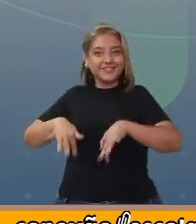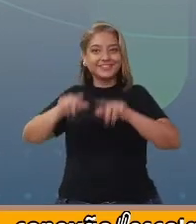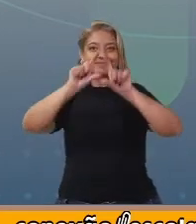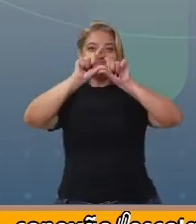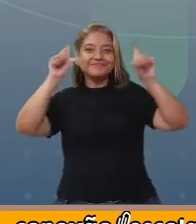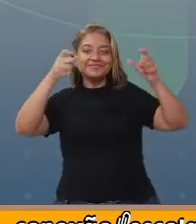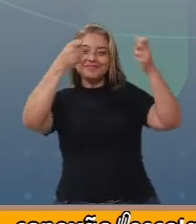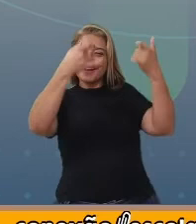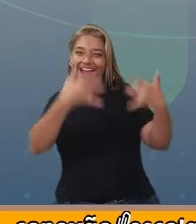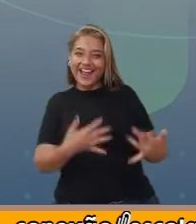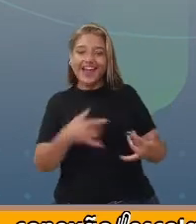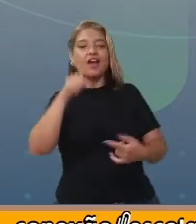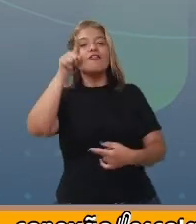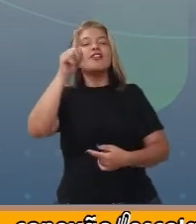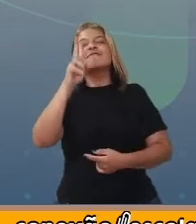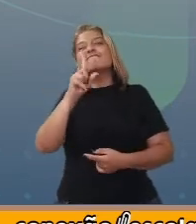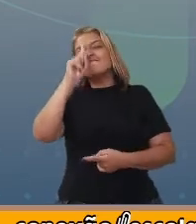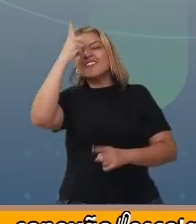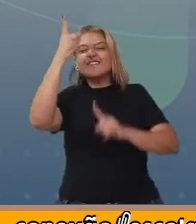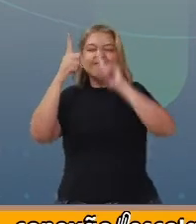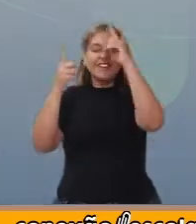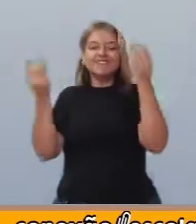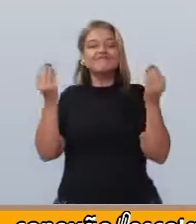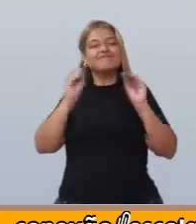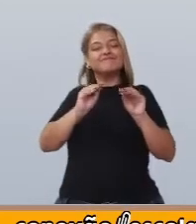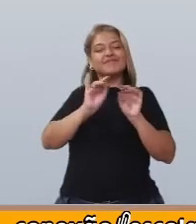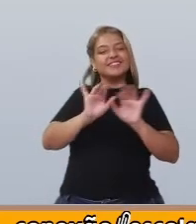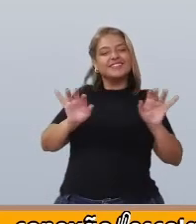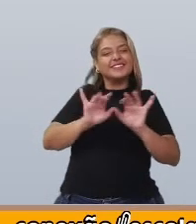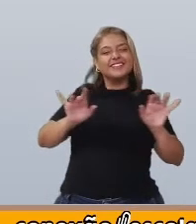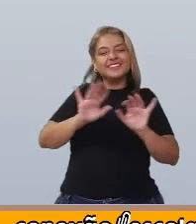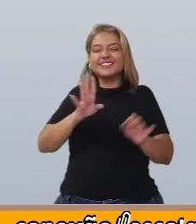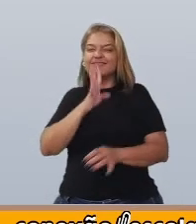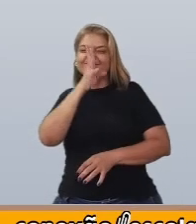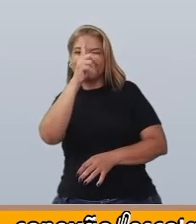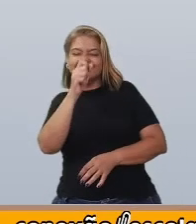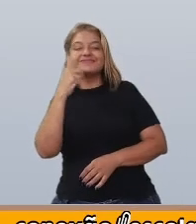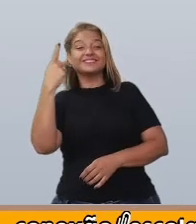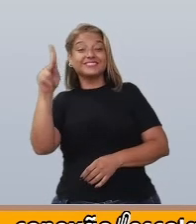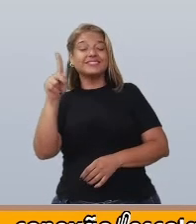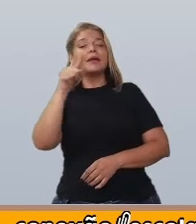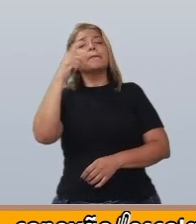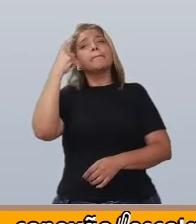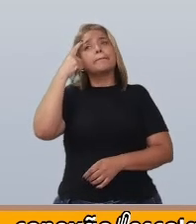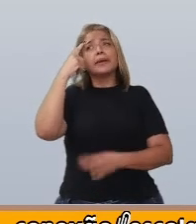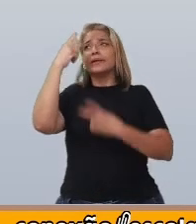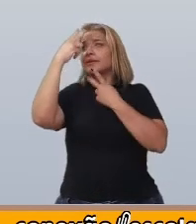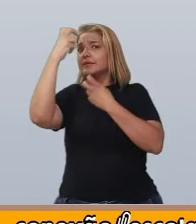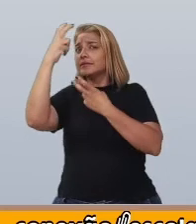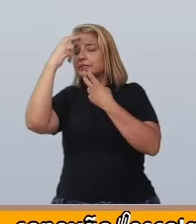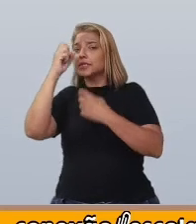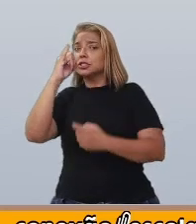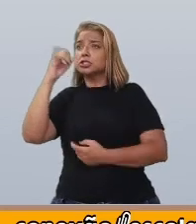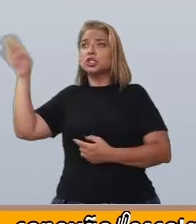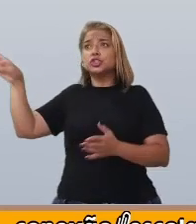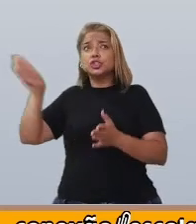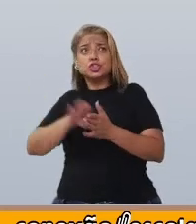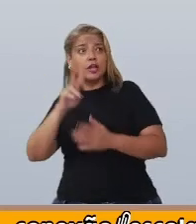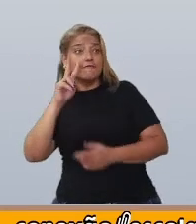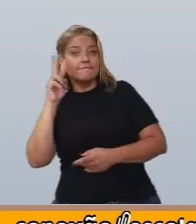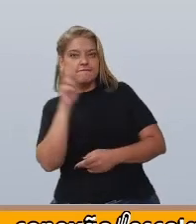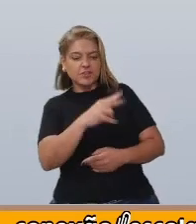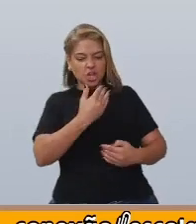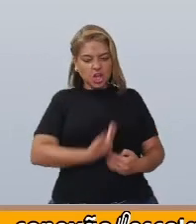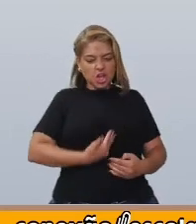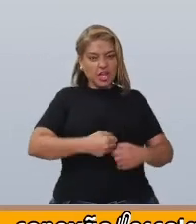7 cabritinhos? Imagine o que a velha cabra poderia fazer com o lobo, logo após o resgate dos seus